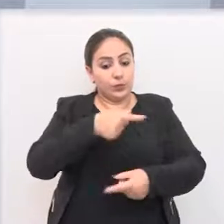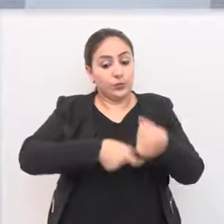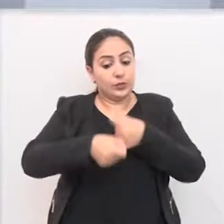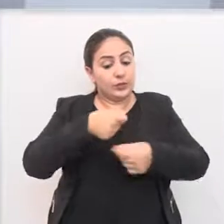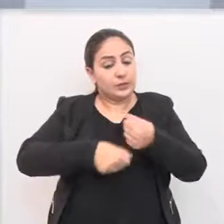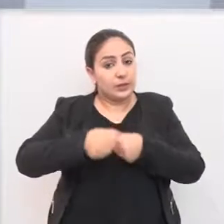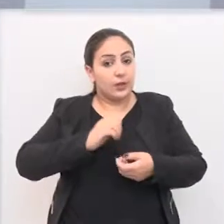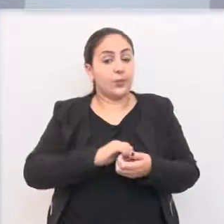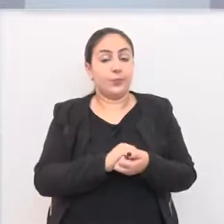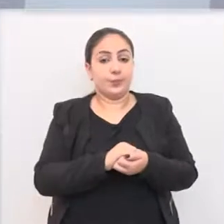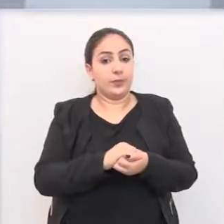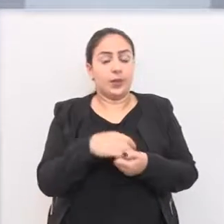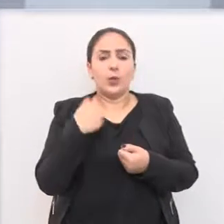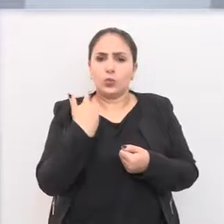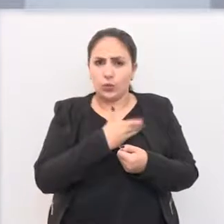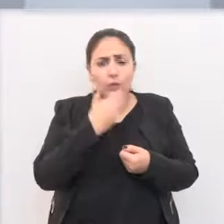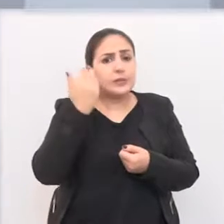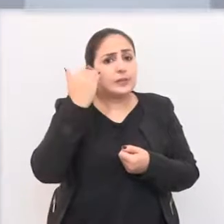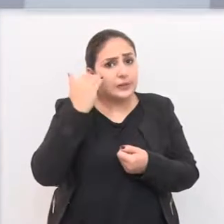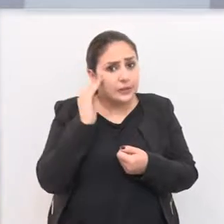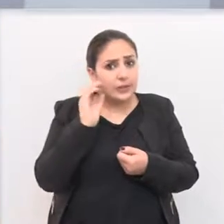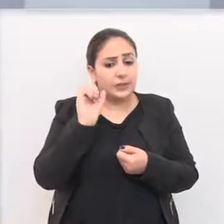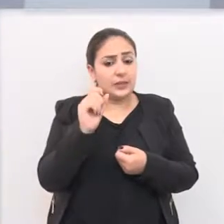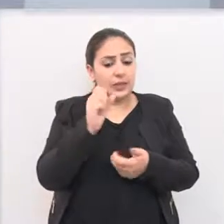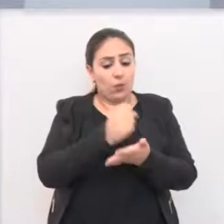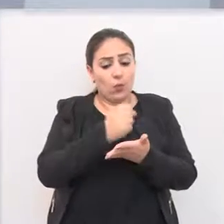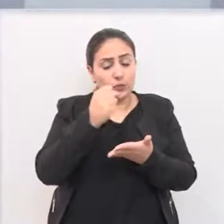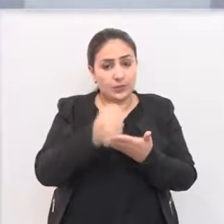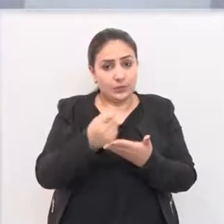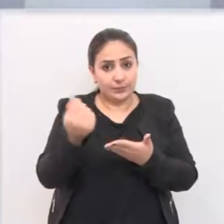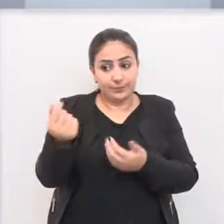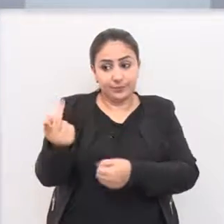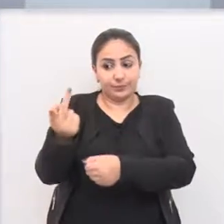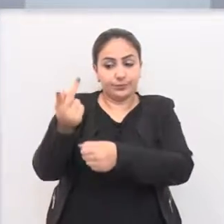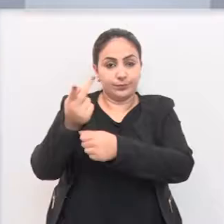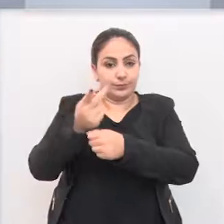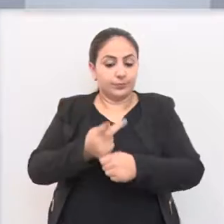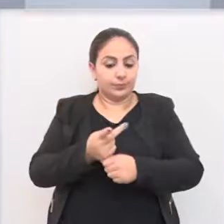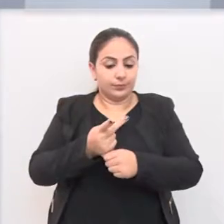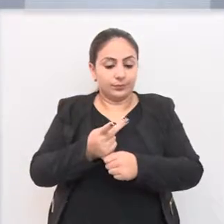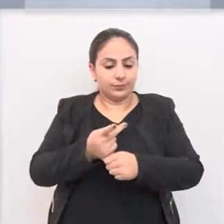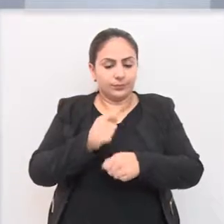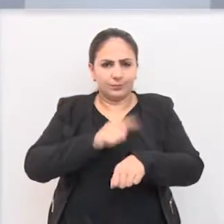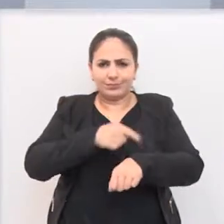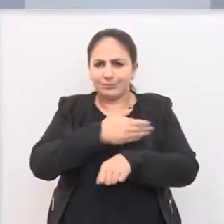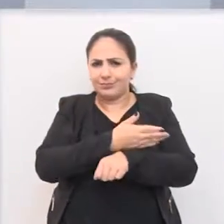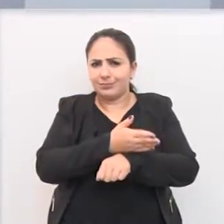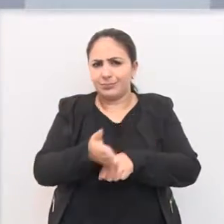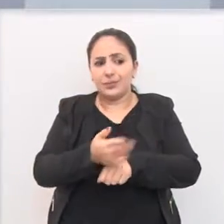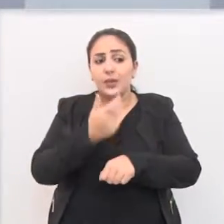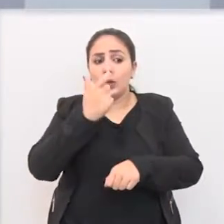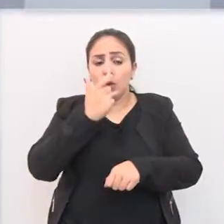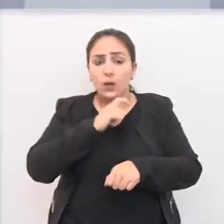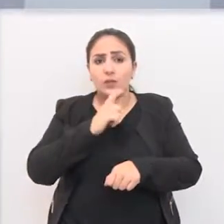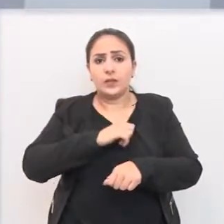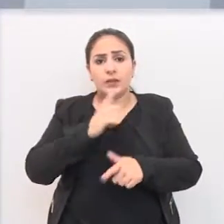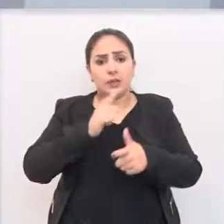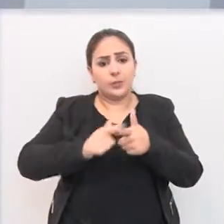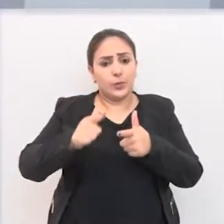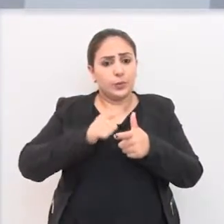momento financeiro. E nós entendemos que essas contratações de empréstimos a longo prazo, isso vem